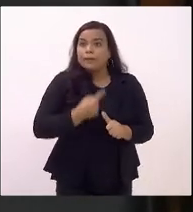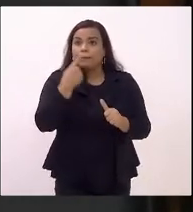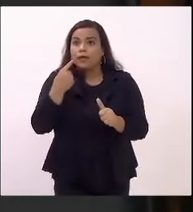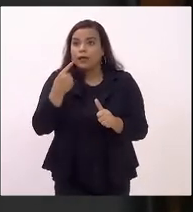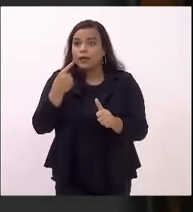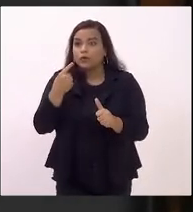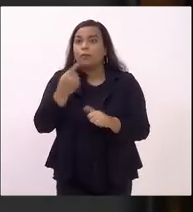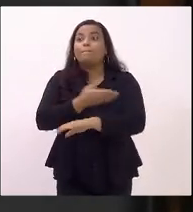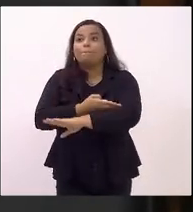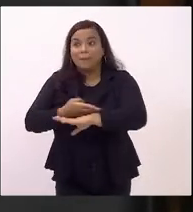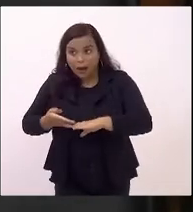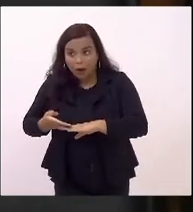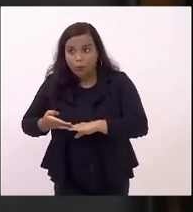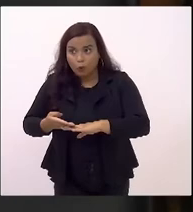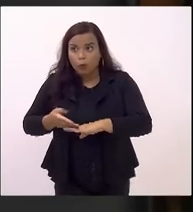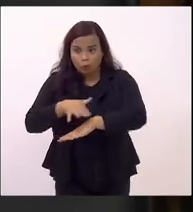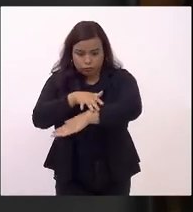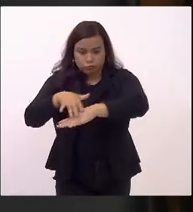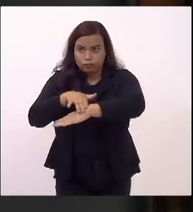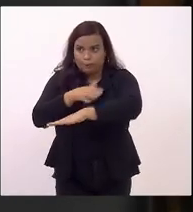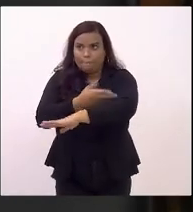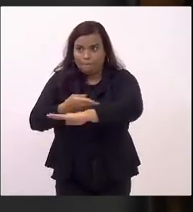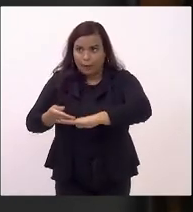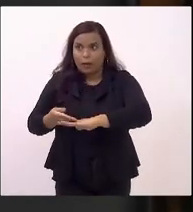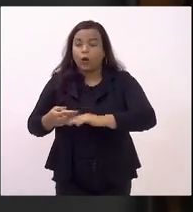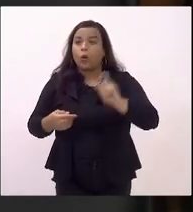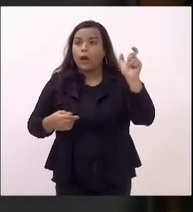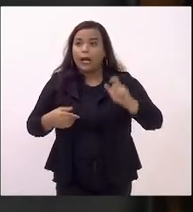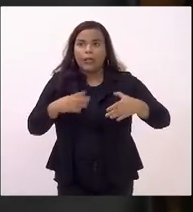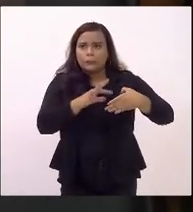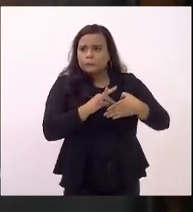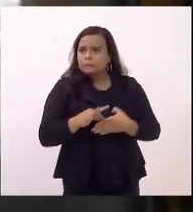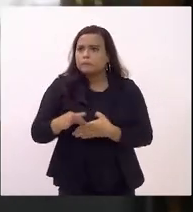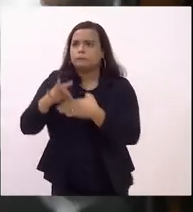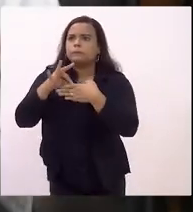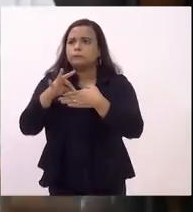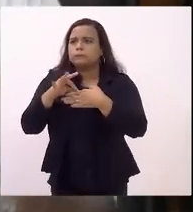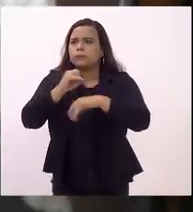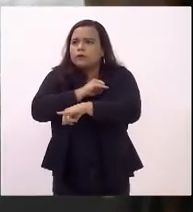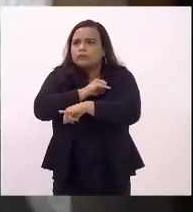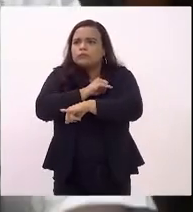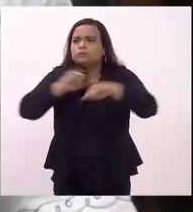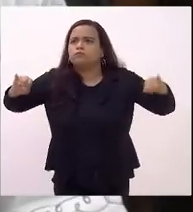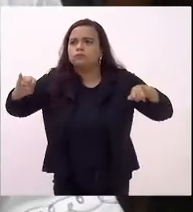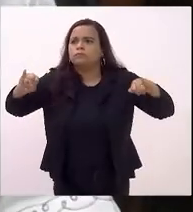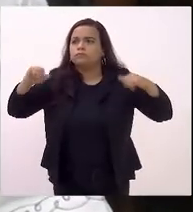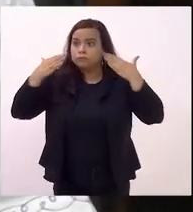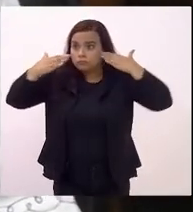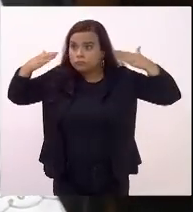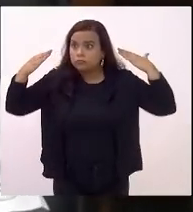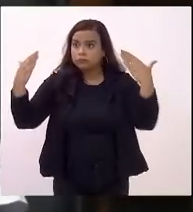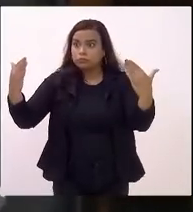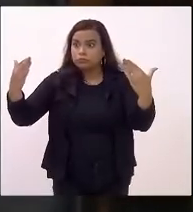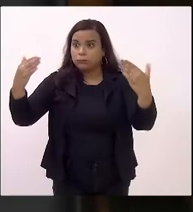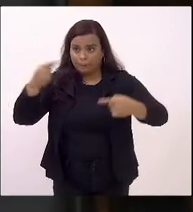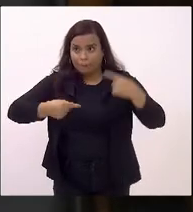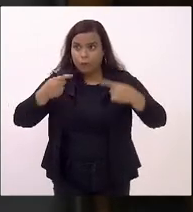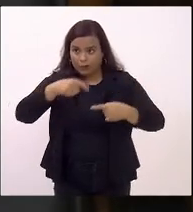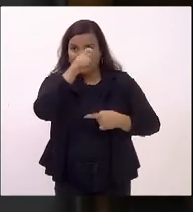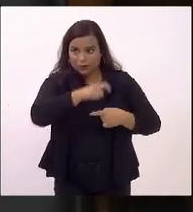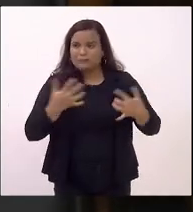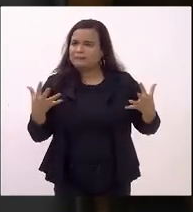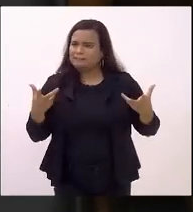homem branco, uma grande liderança, que publicamente disse, primeiro, político, grande